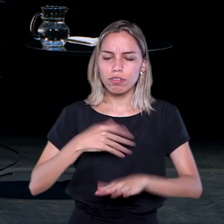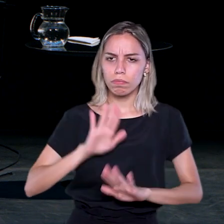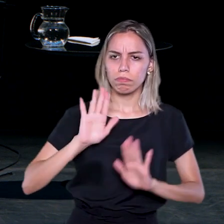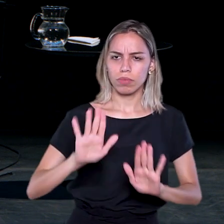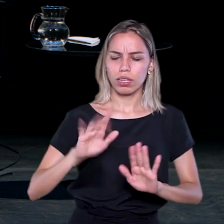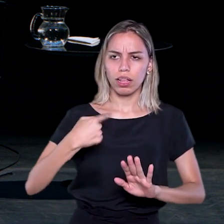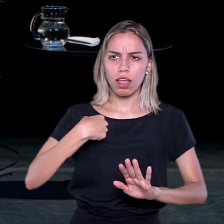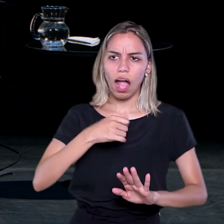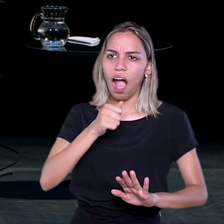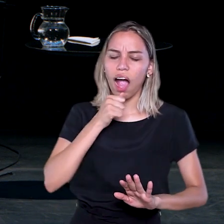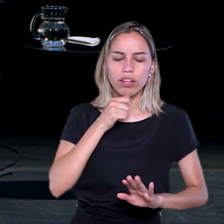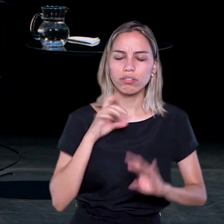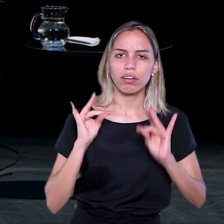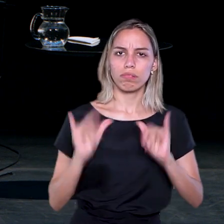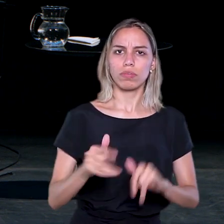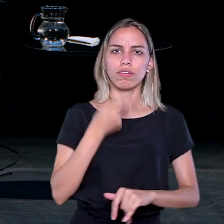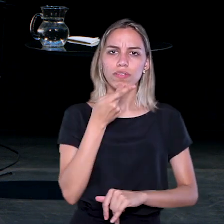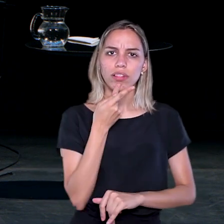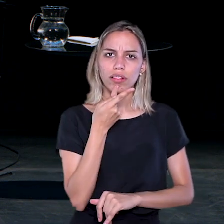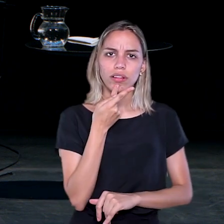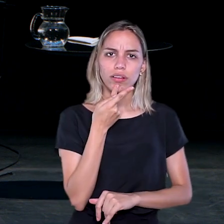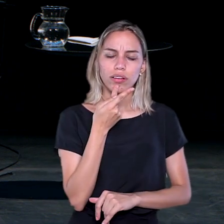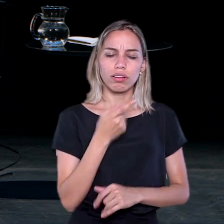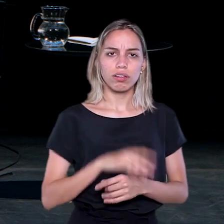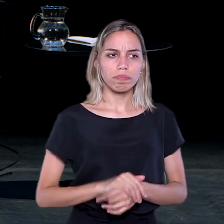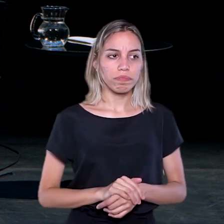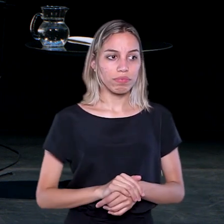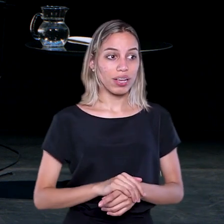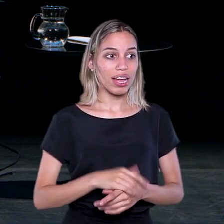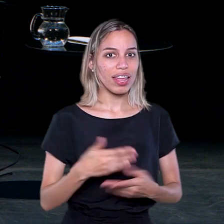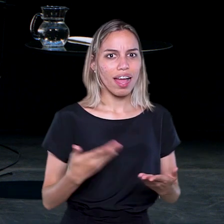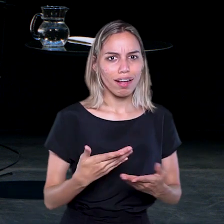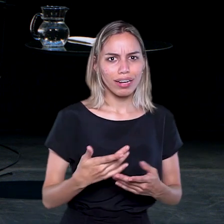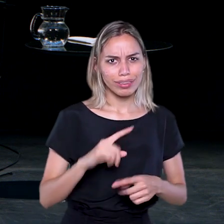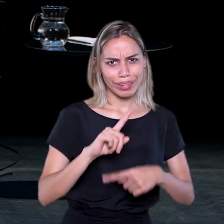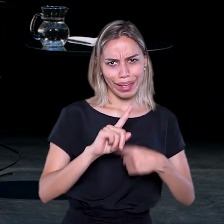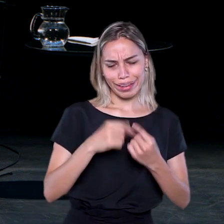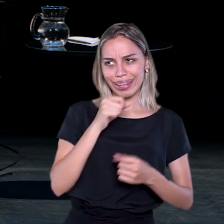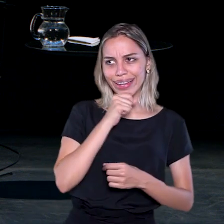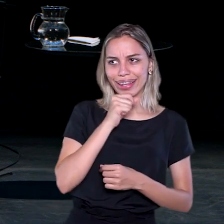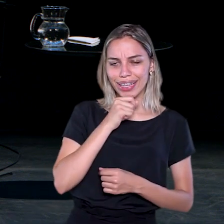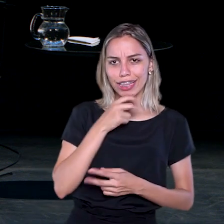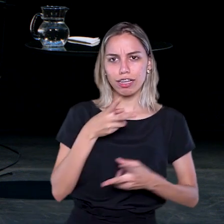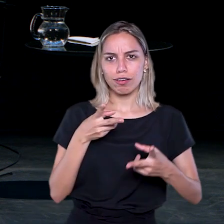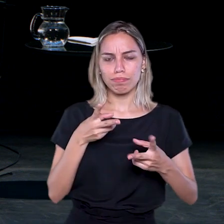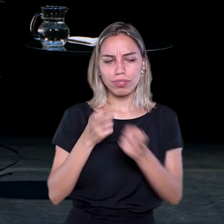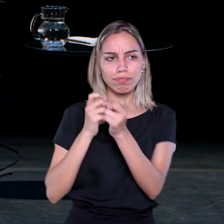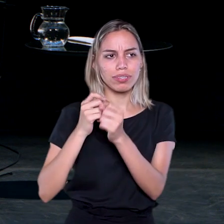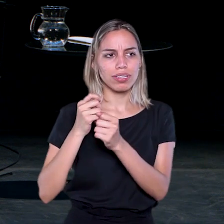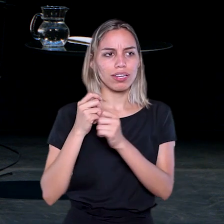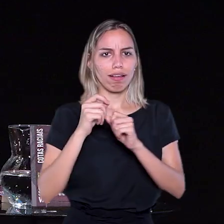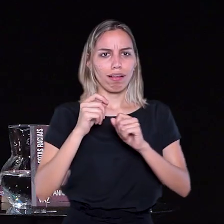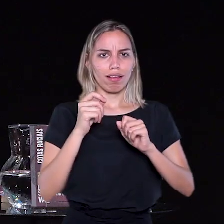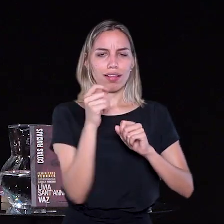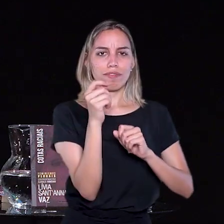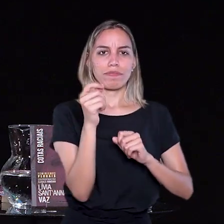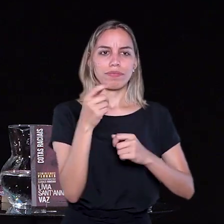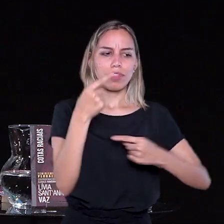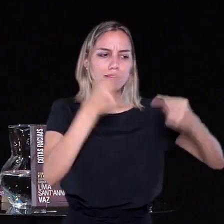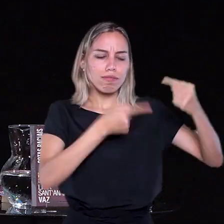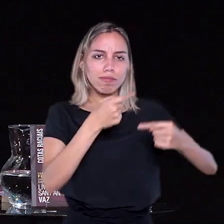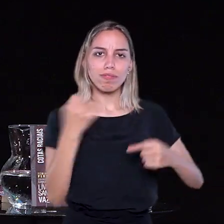Né? E ouvir isso de mais velhos, assim, para mim, me fez entender a importância desse debate. E aí eu digo